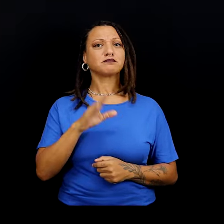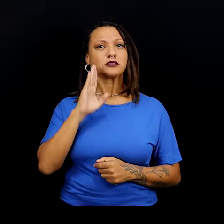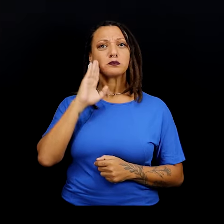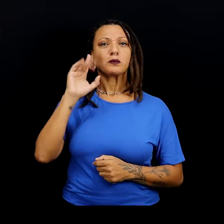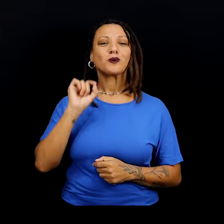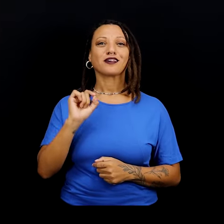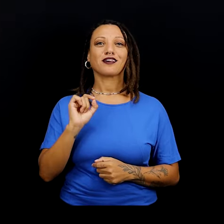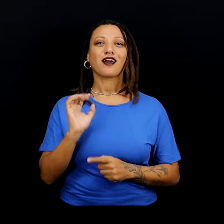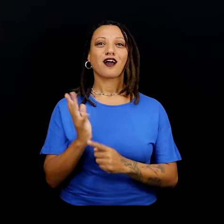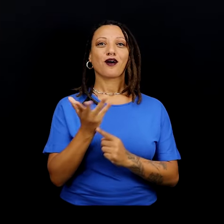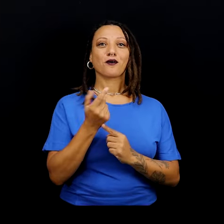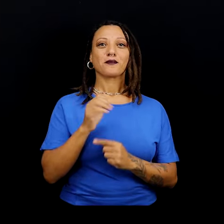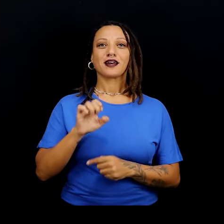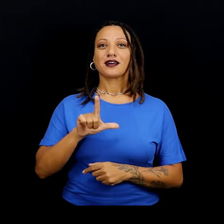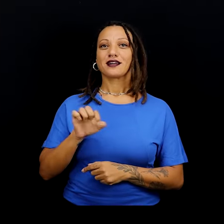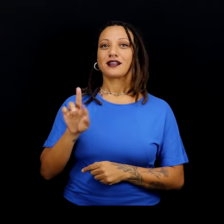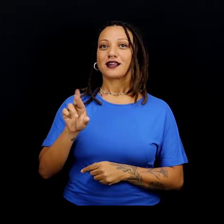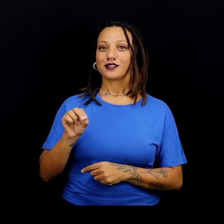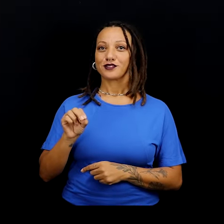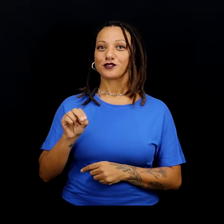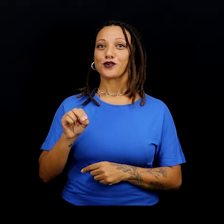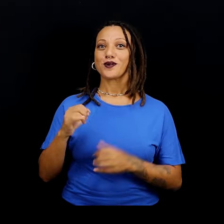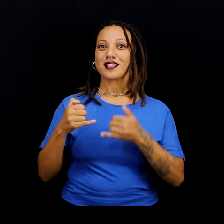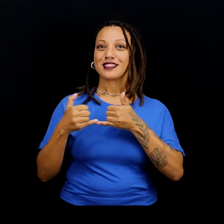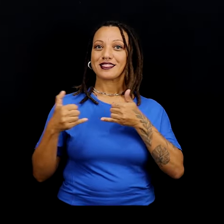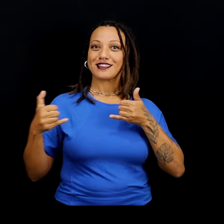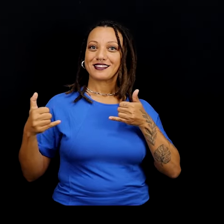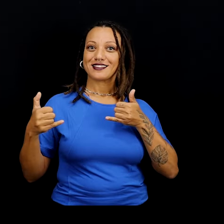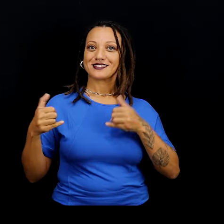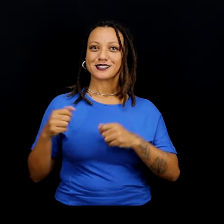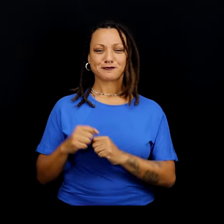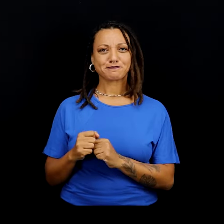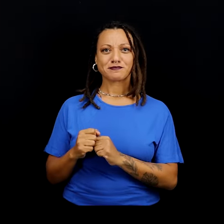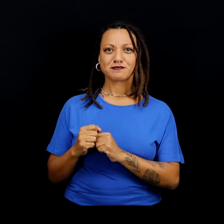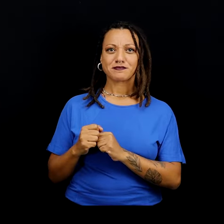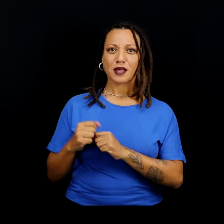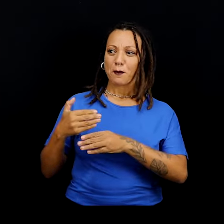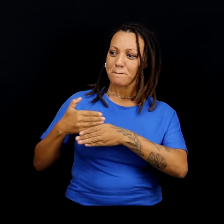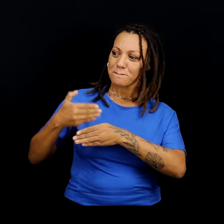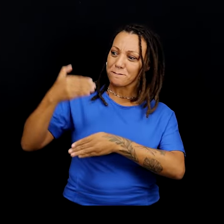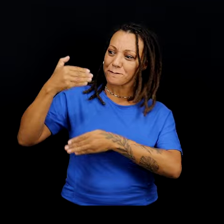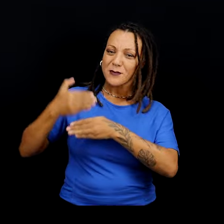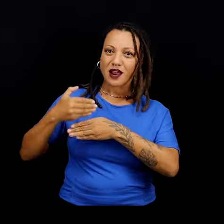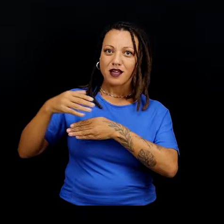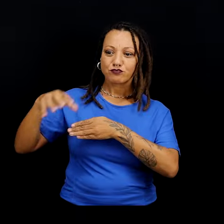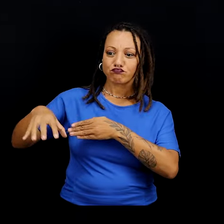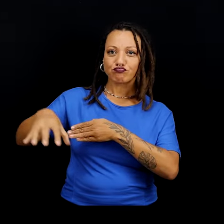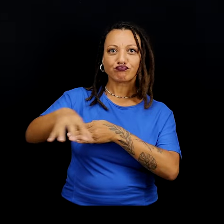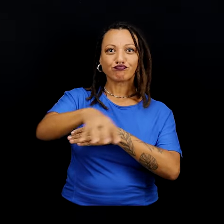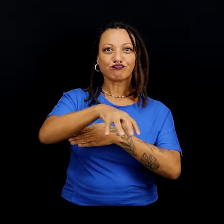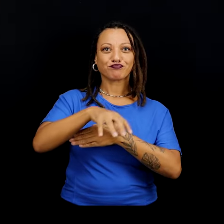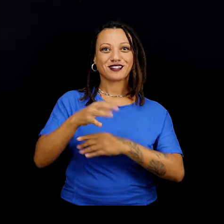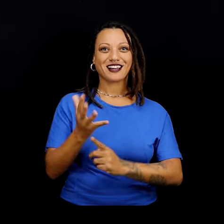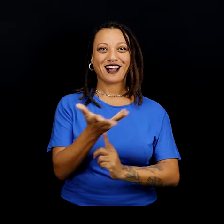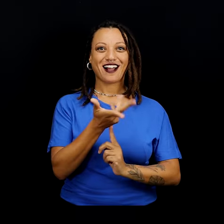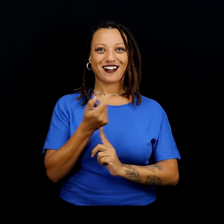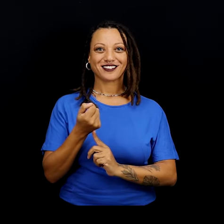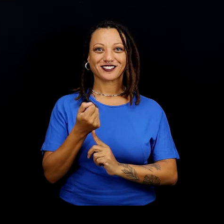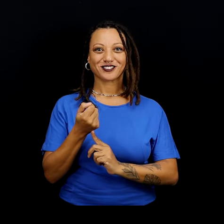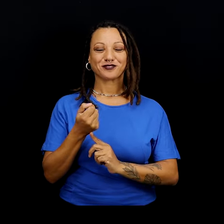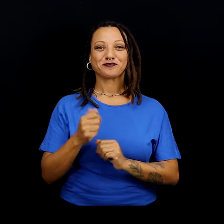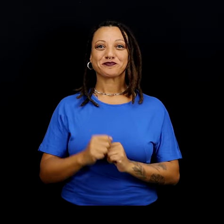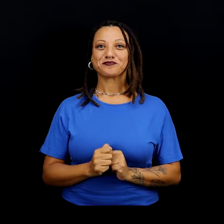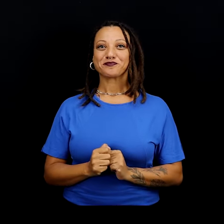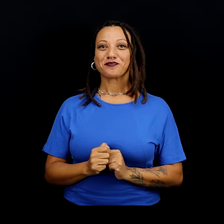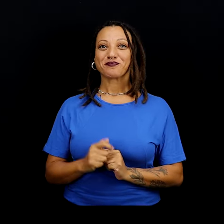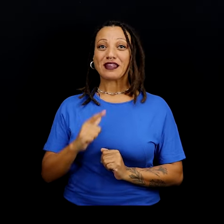andar foi justamente essa obra Eletrolinhas. Ela faz como se fosse um fundo para todas as outras, né? Então, à